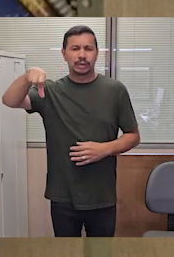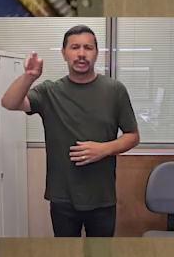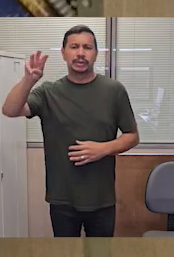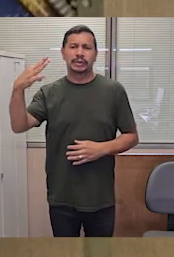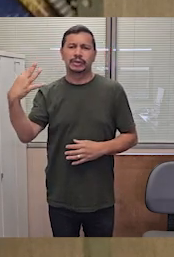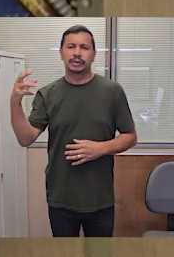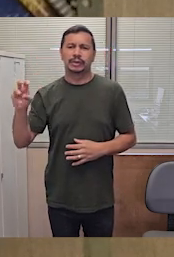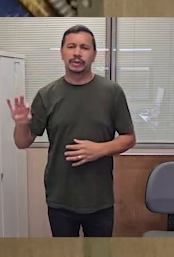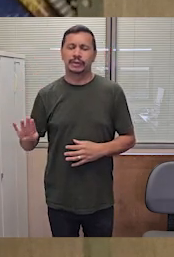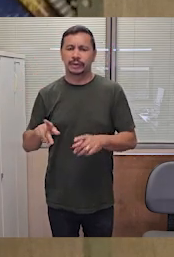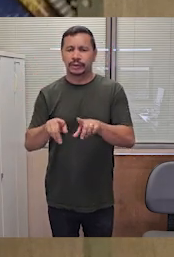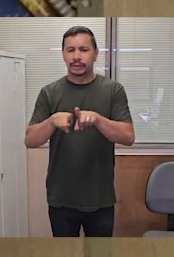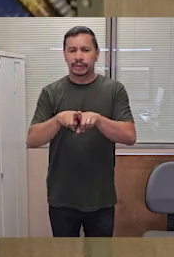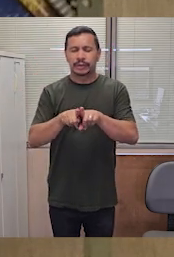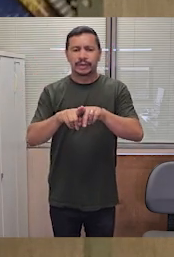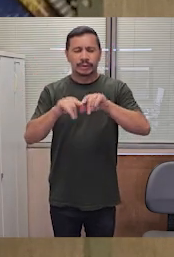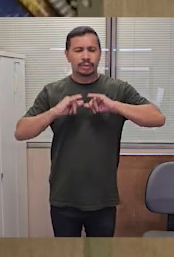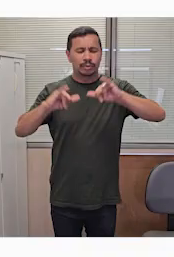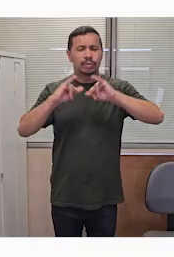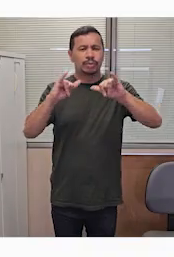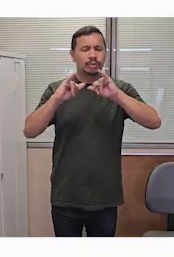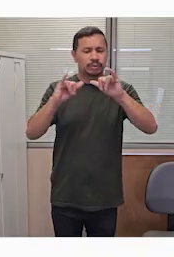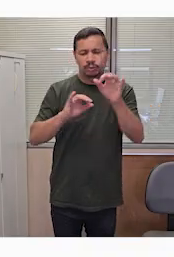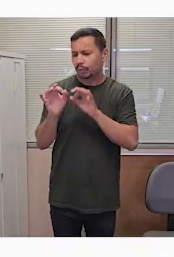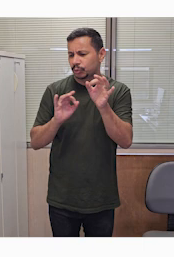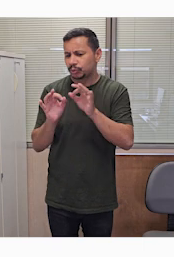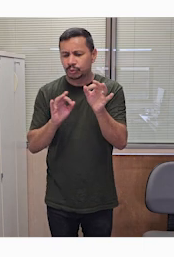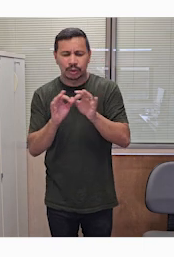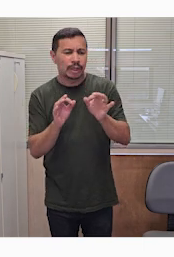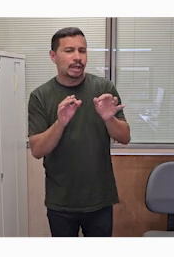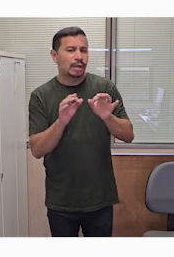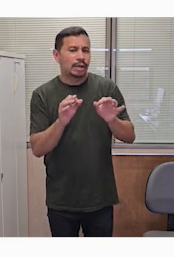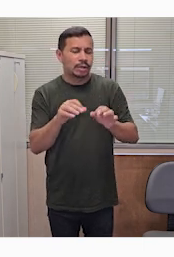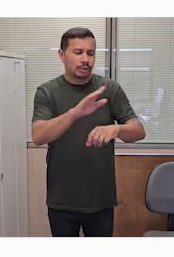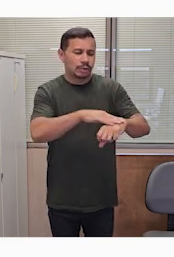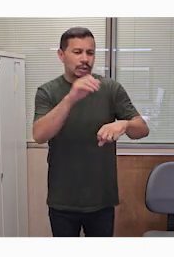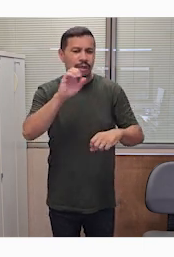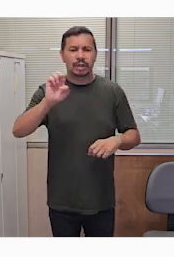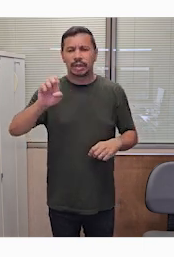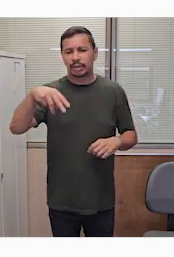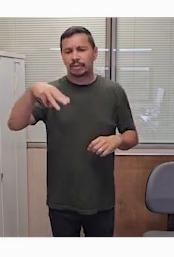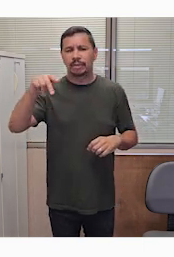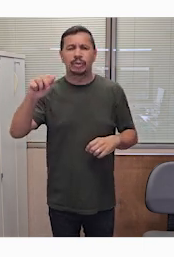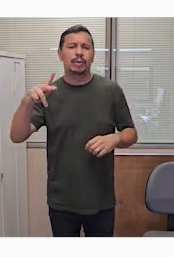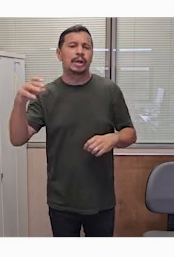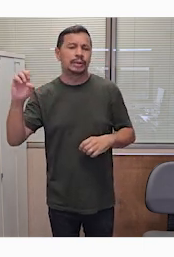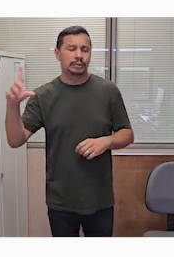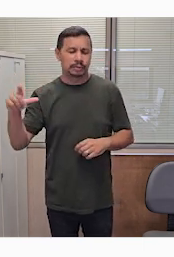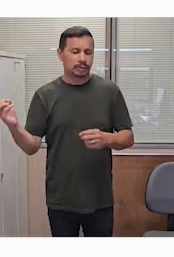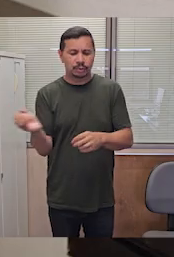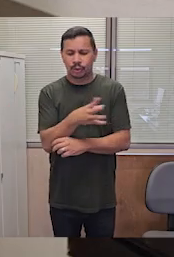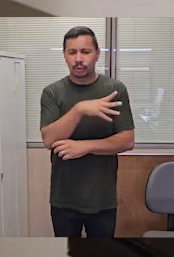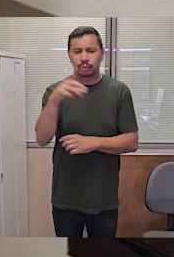1964. A intervenção do sindicato permaneceu até julho de 65, quando Del Papa indicou o companheiro Enos Amorina para compor a nova